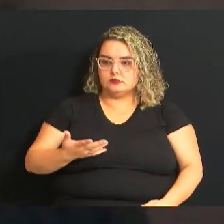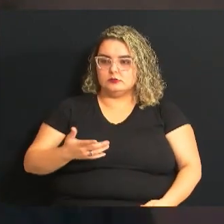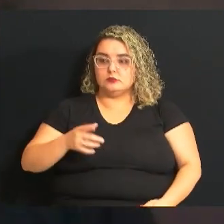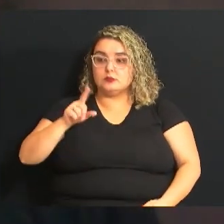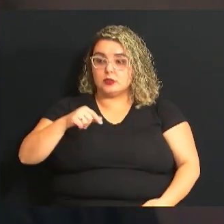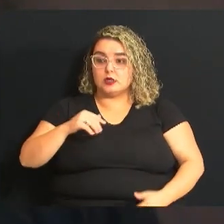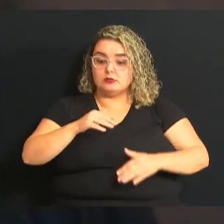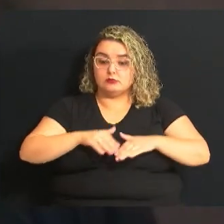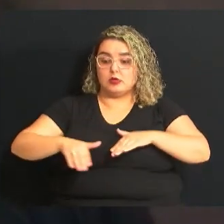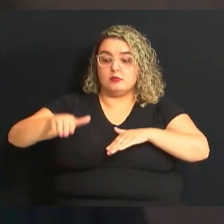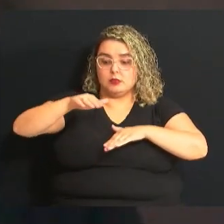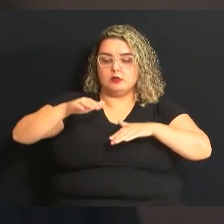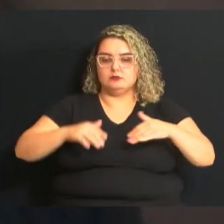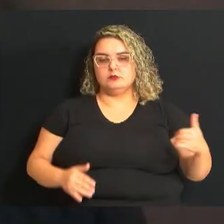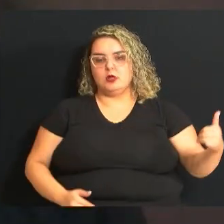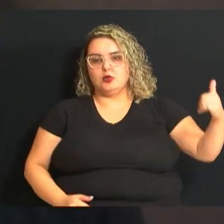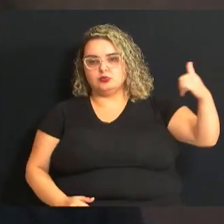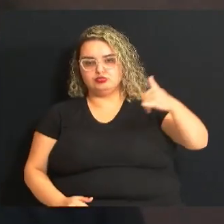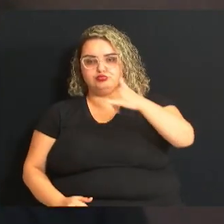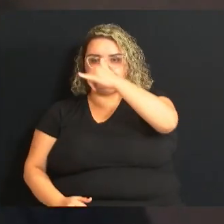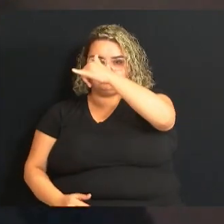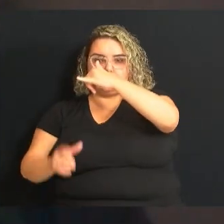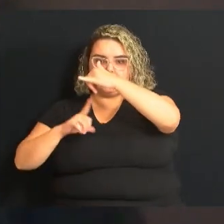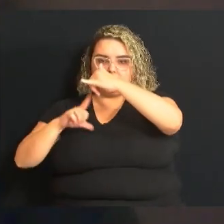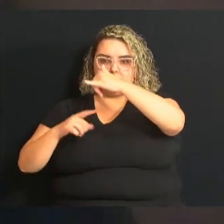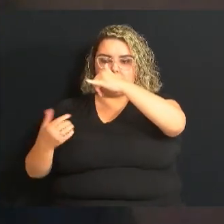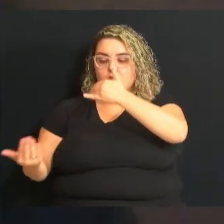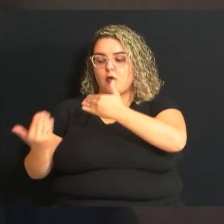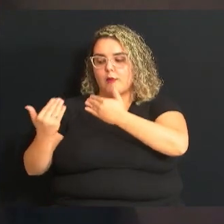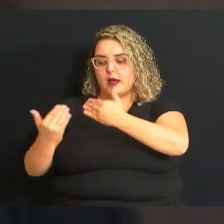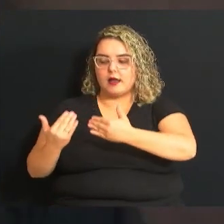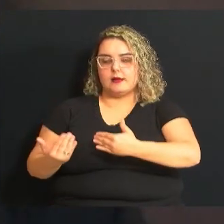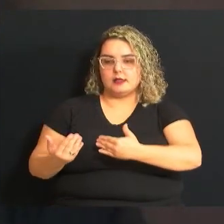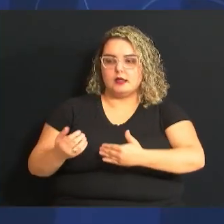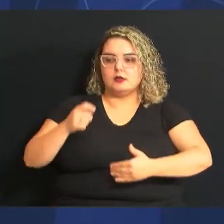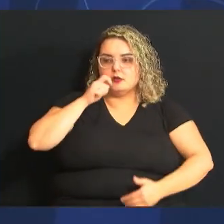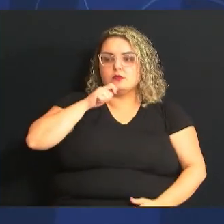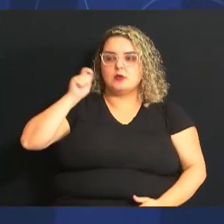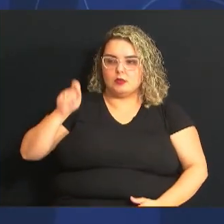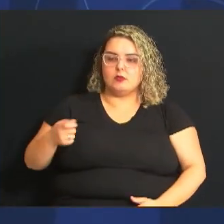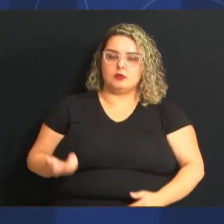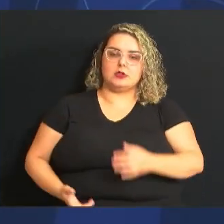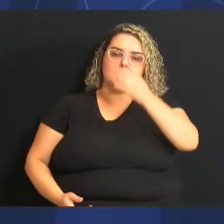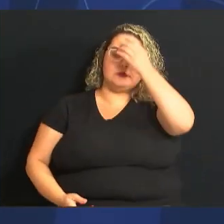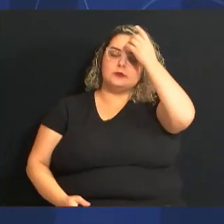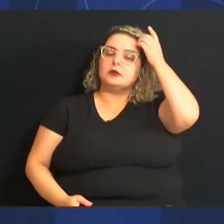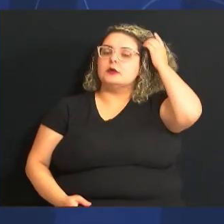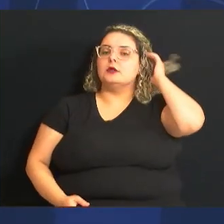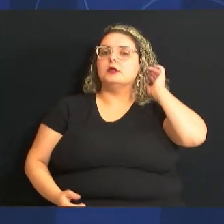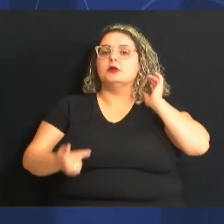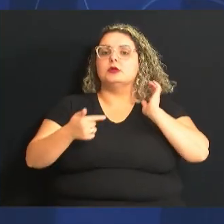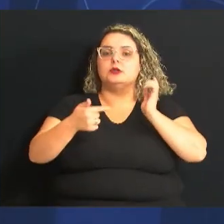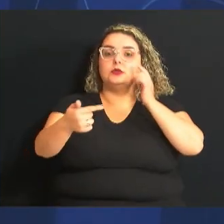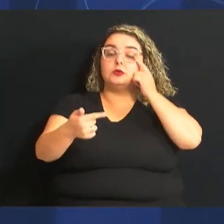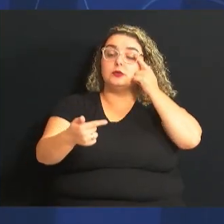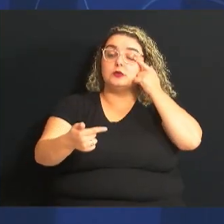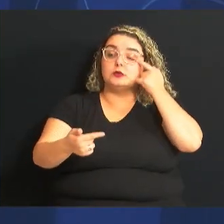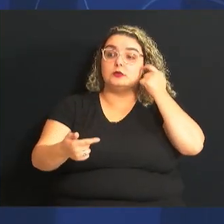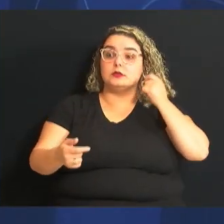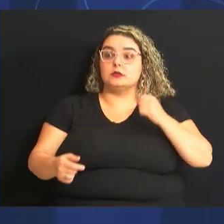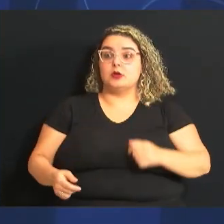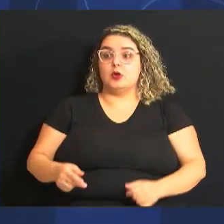das pessoas se comunicarem. Então, por exemplo, leitura de mapas, leitura de tabelas, de gráficos. Isso, dentro